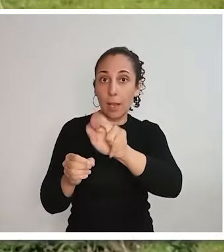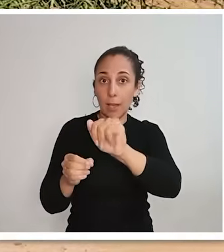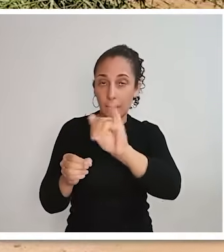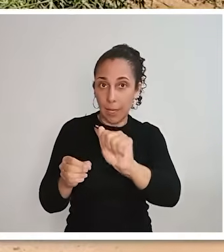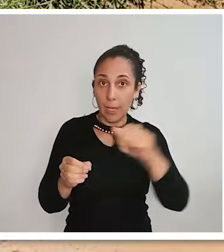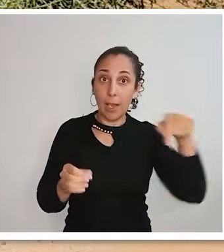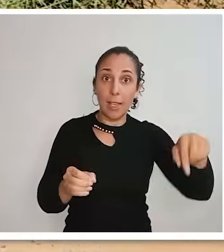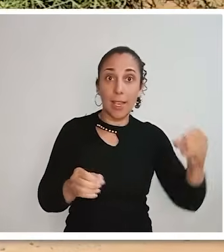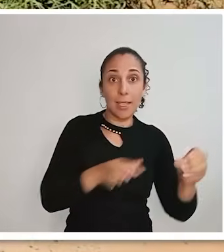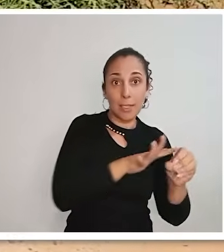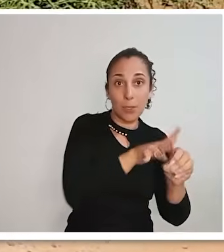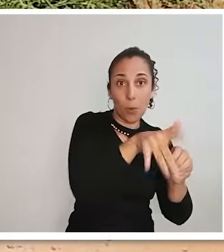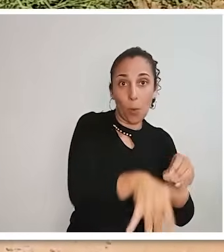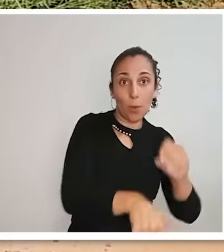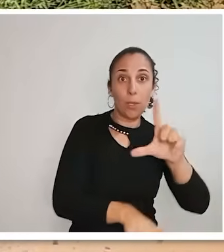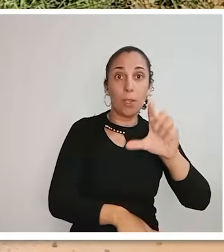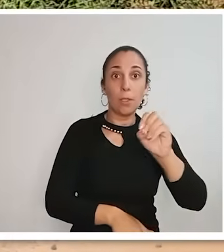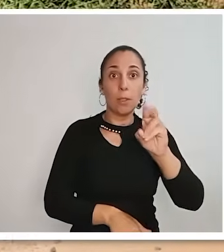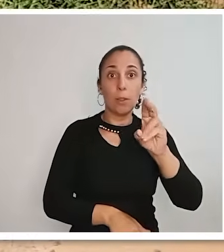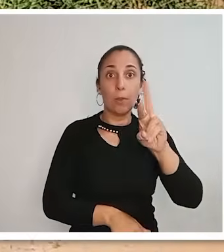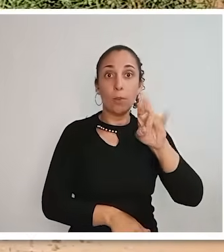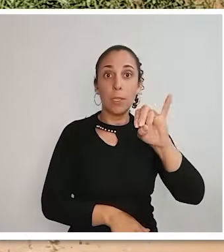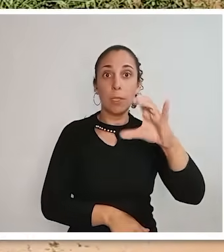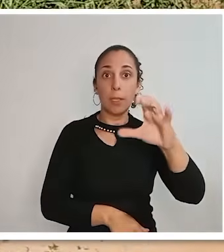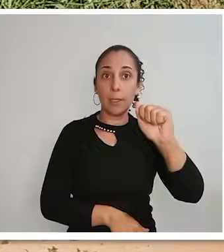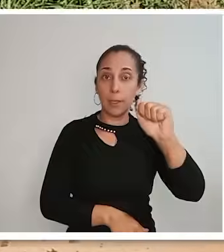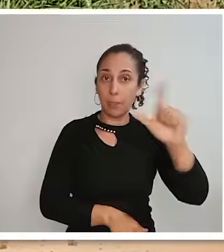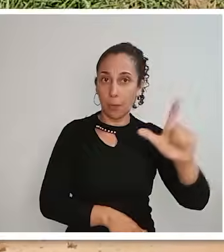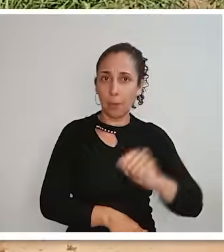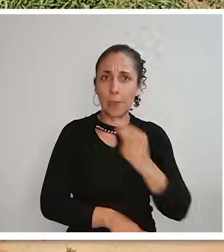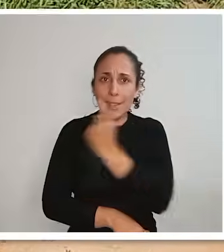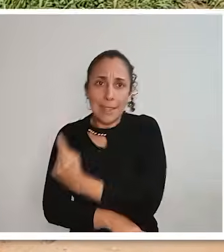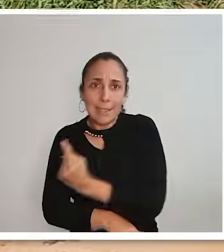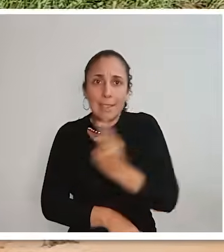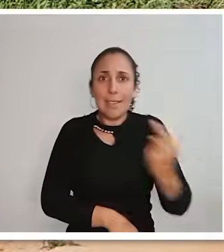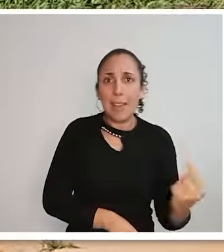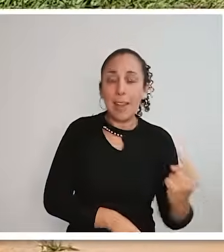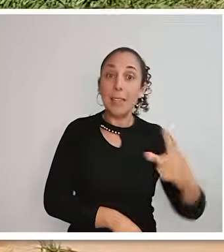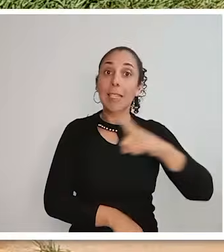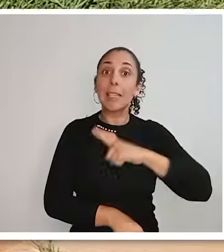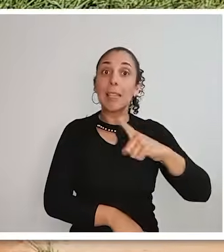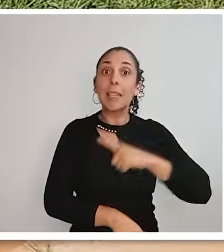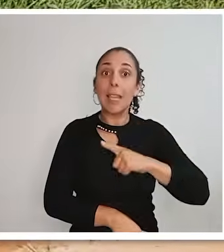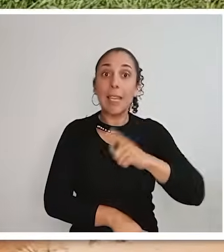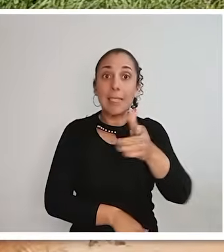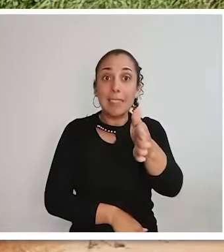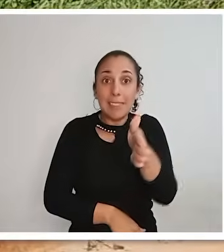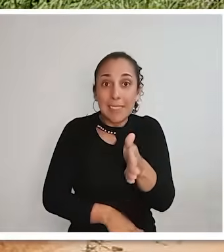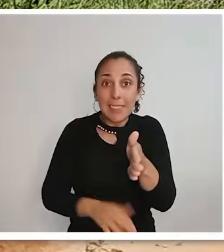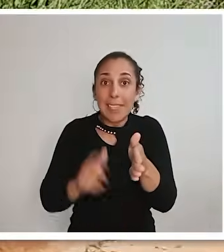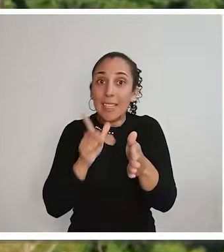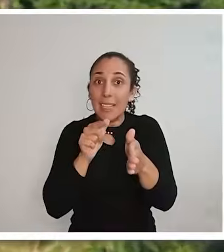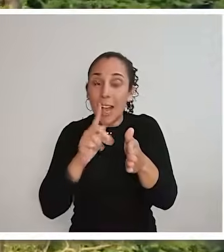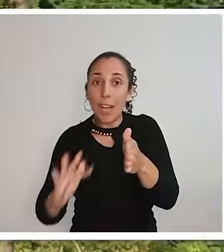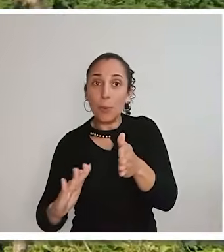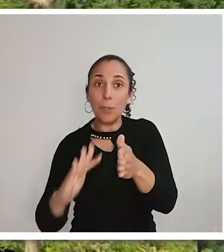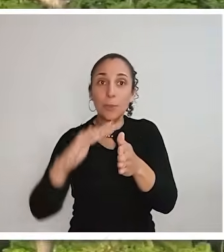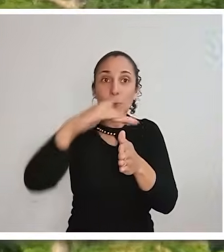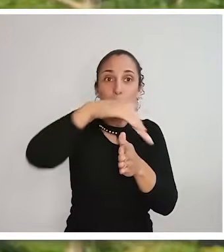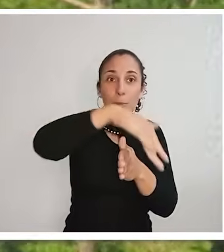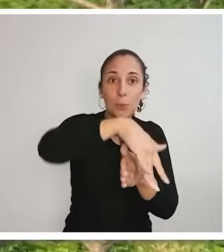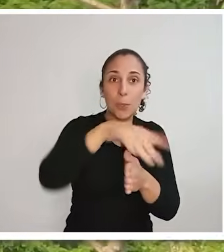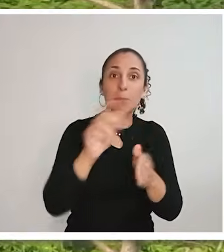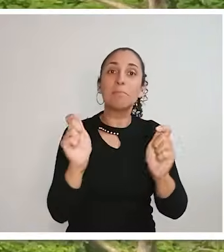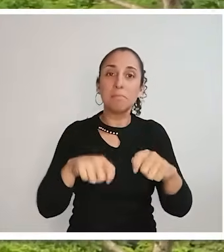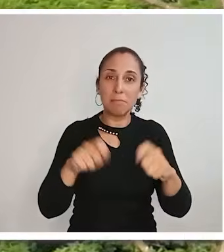da Areia e o outro é formado pelo Córrego Louriçal. Daí o nome do reservatório. E se você curte engenharia, tem 2 detalhes